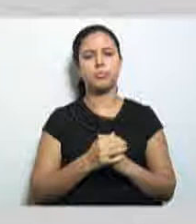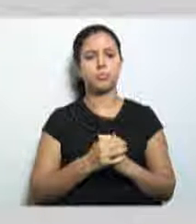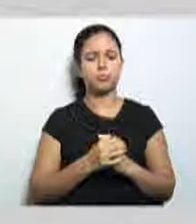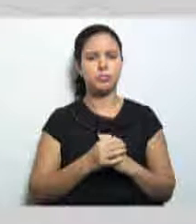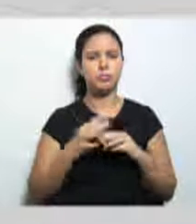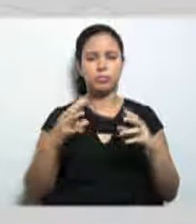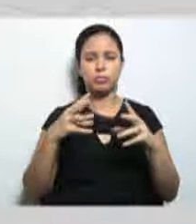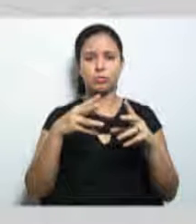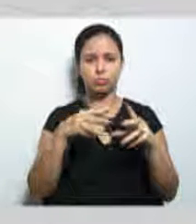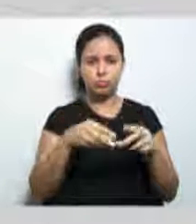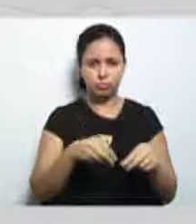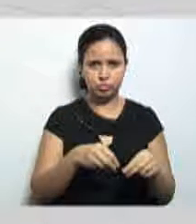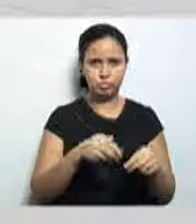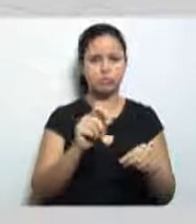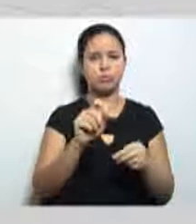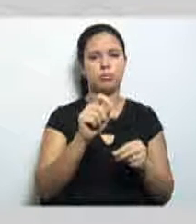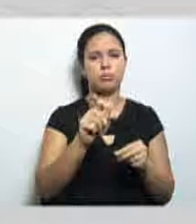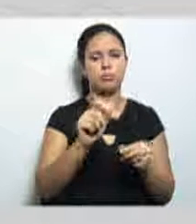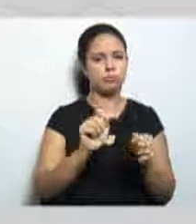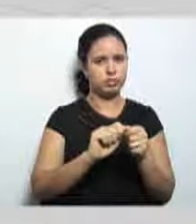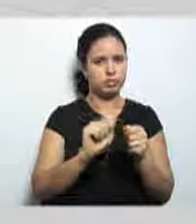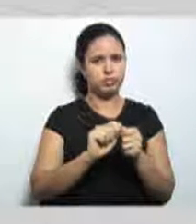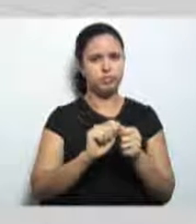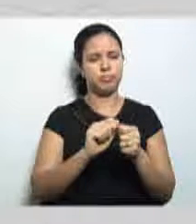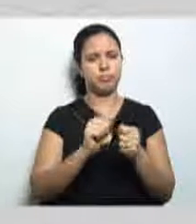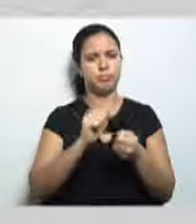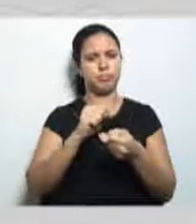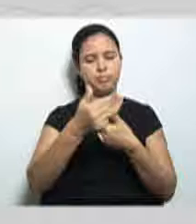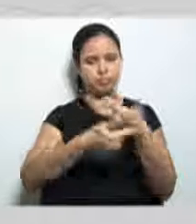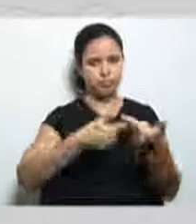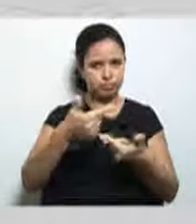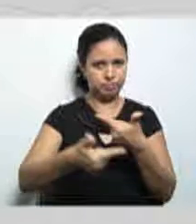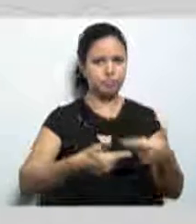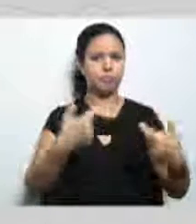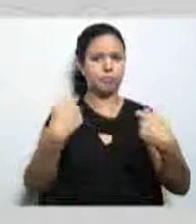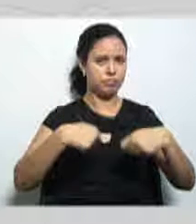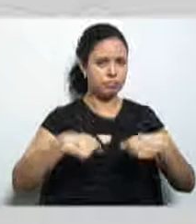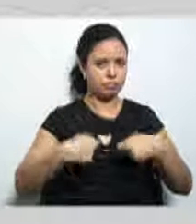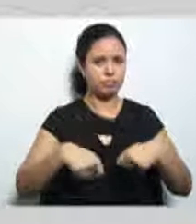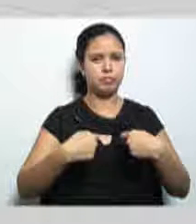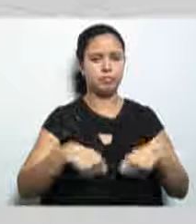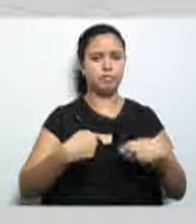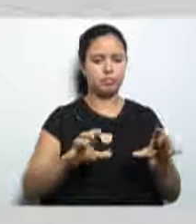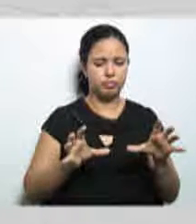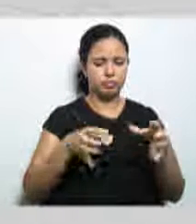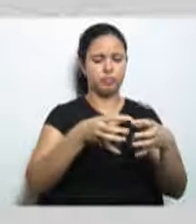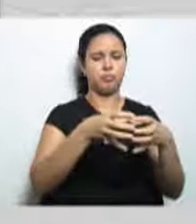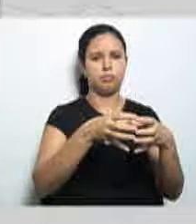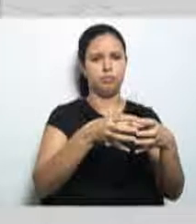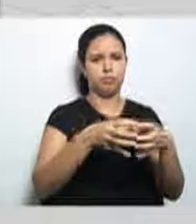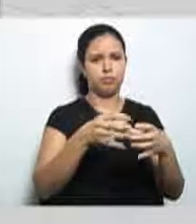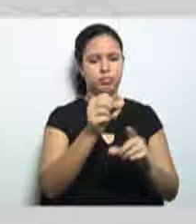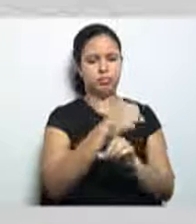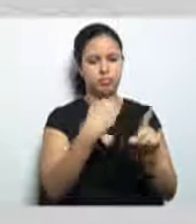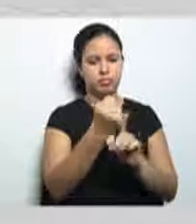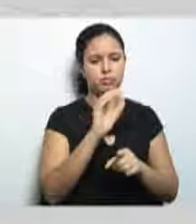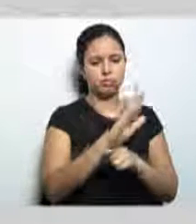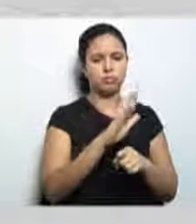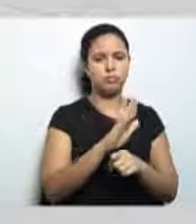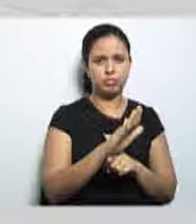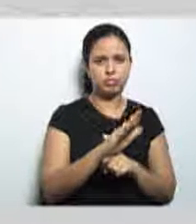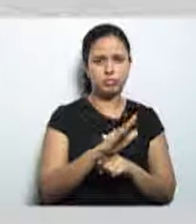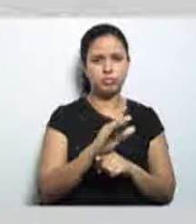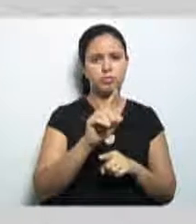Quase todos executam as atividades que são necessárias para manter a comunidade. São